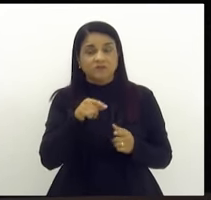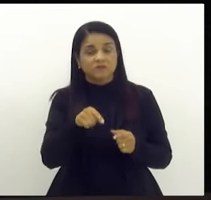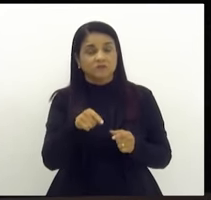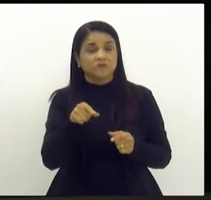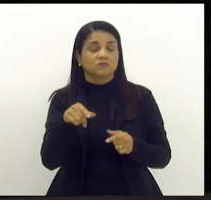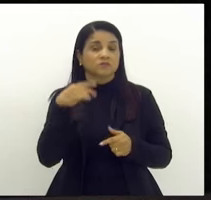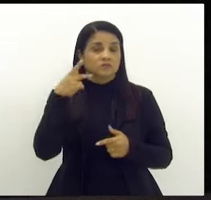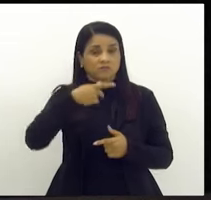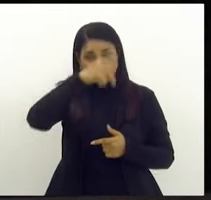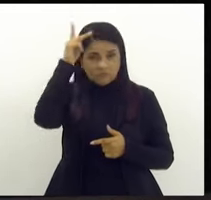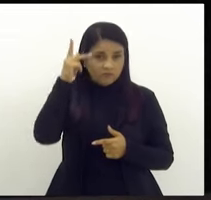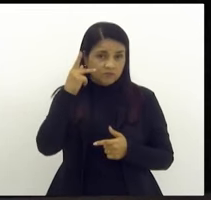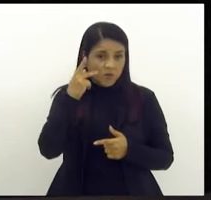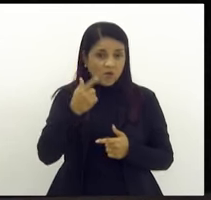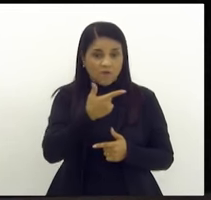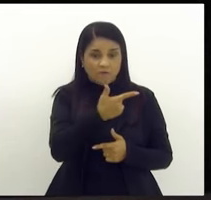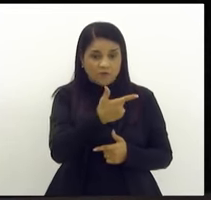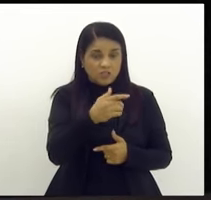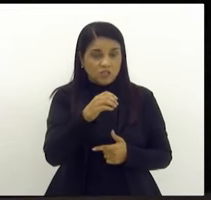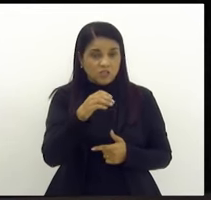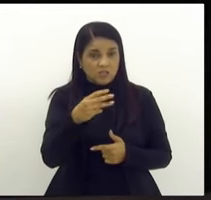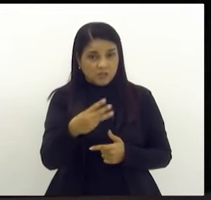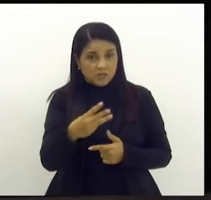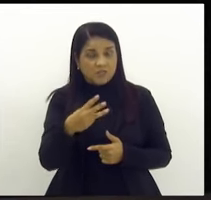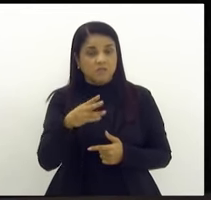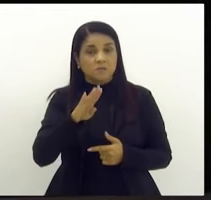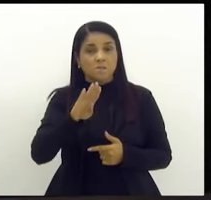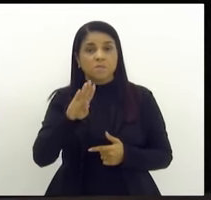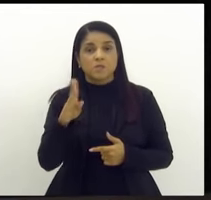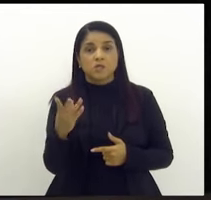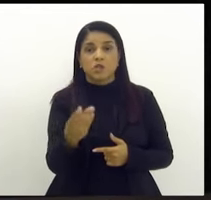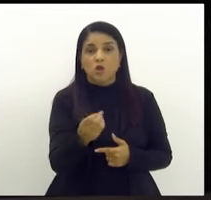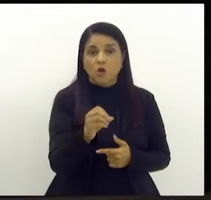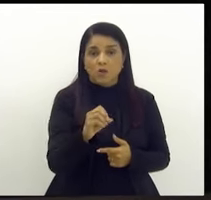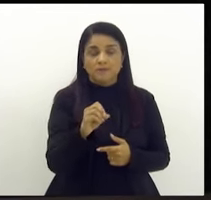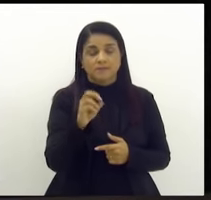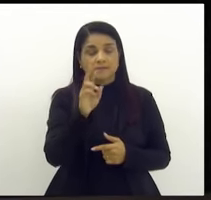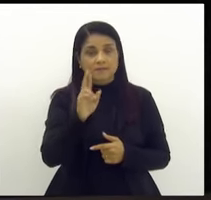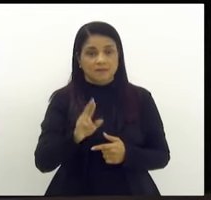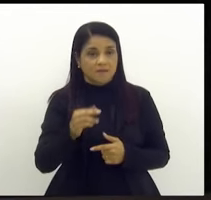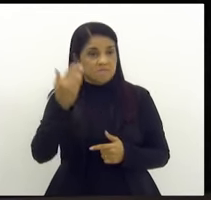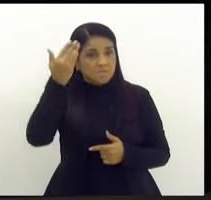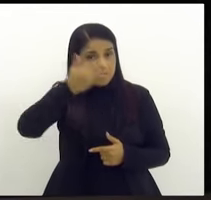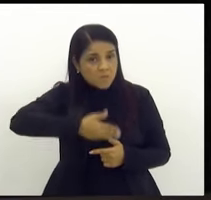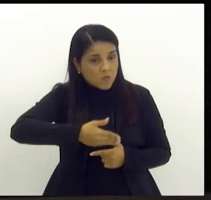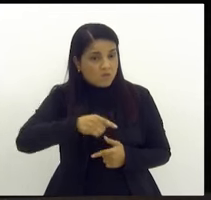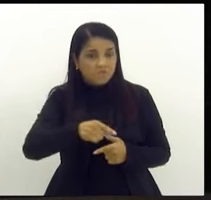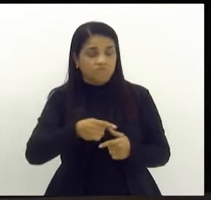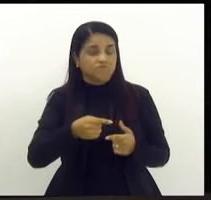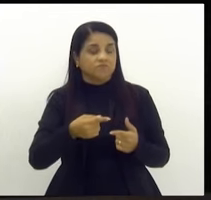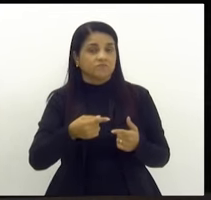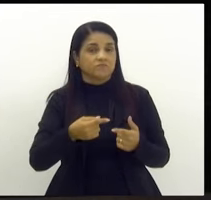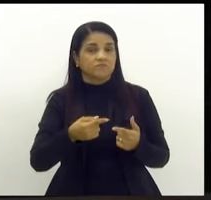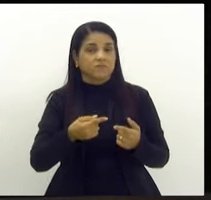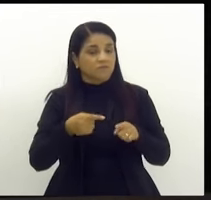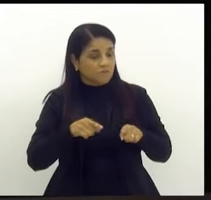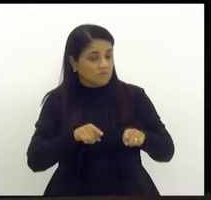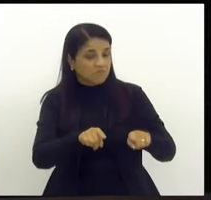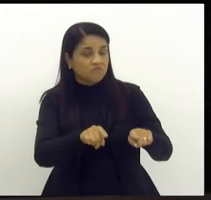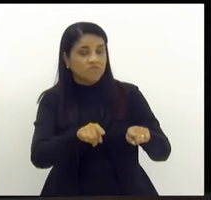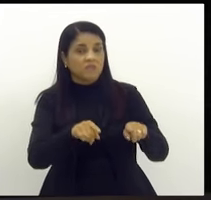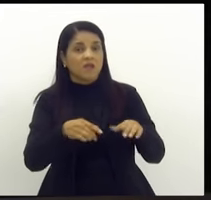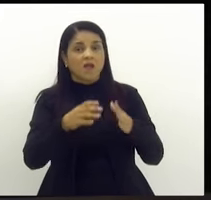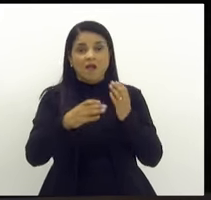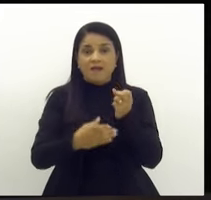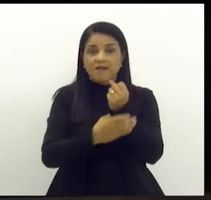né cerca de R3 milhões de reais e a gente não tem a comprovação da contrapartida que é a